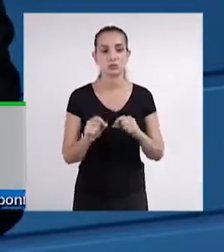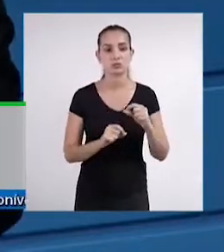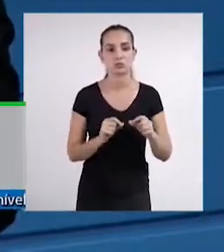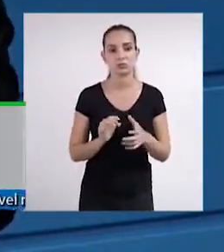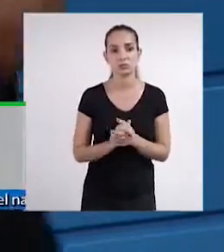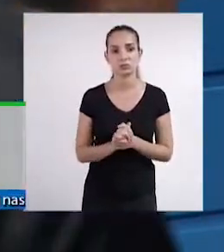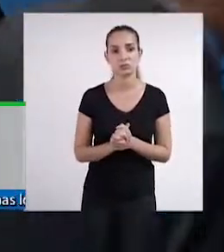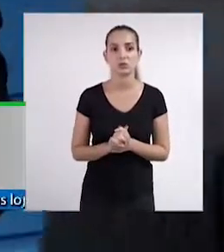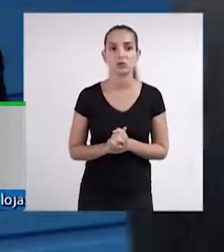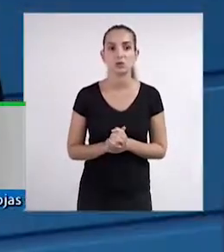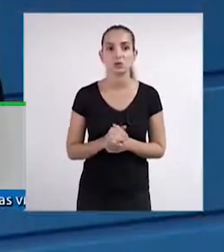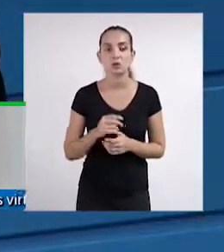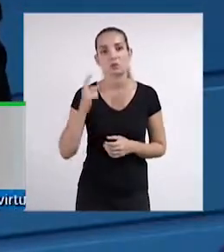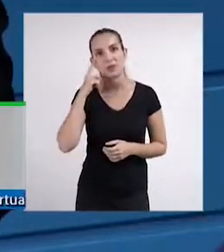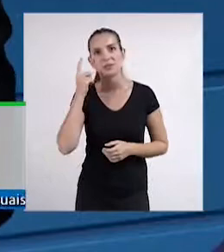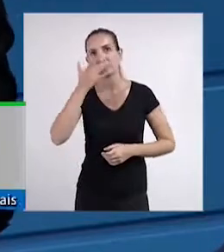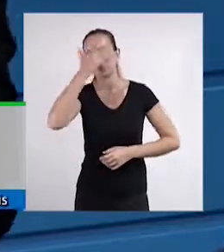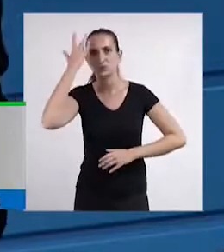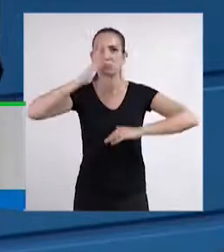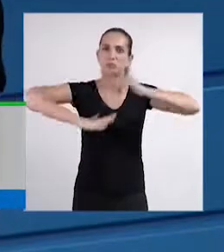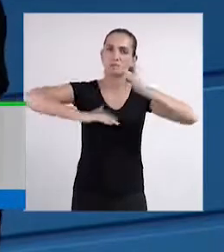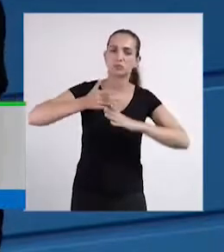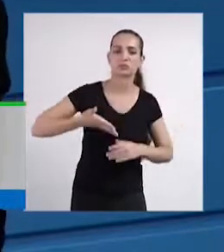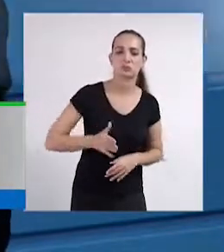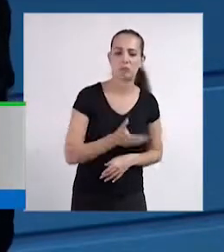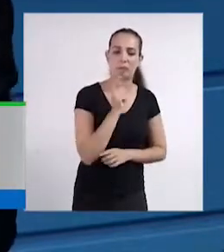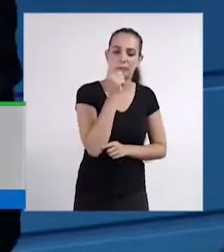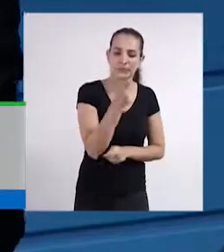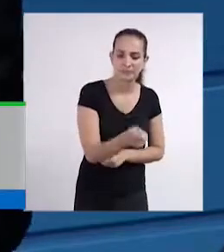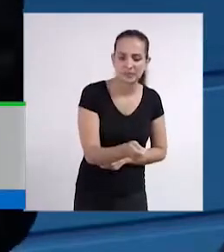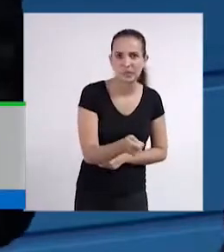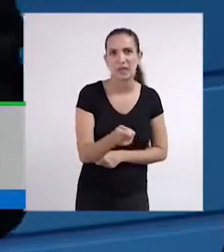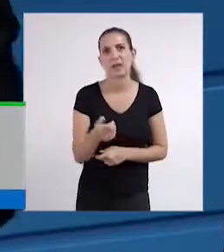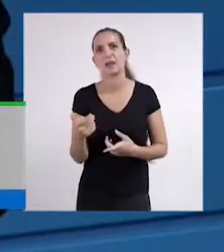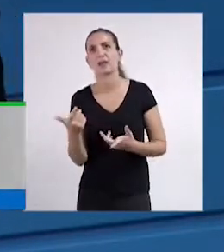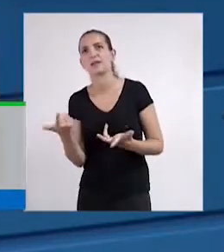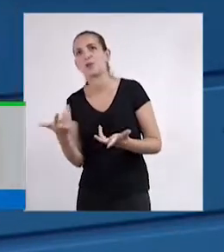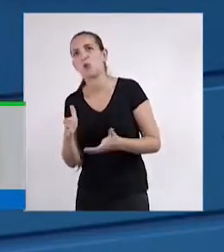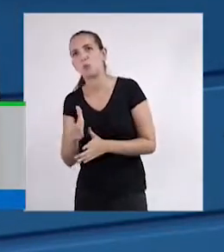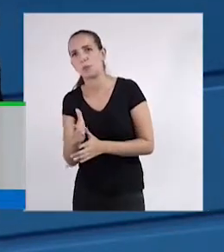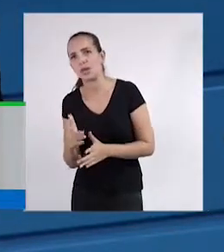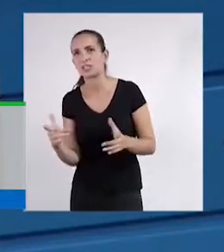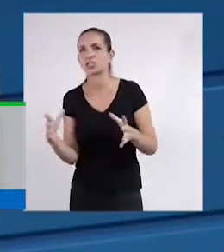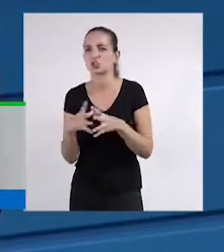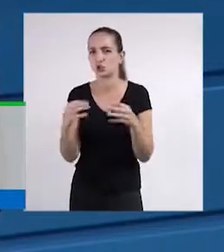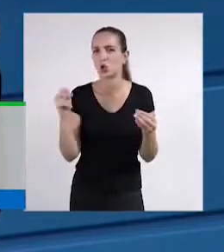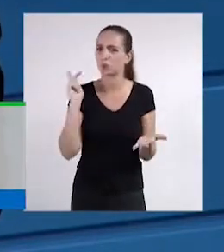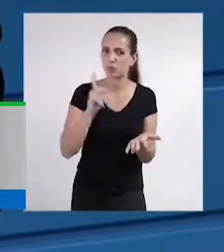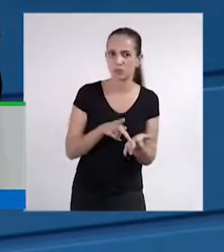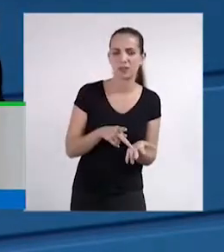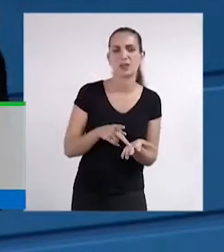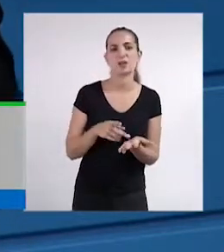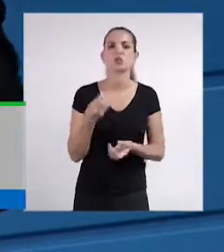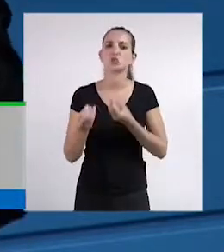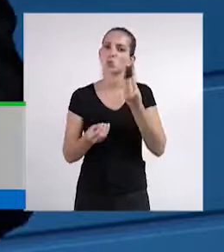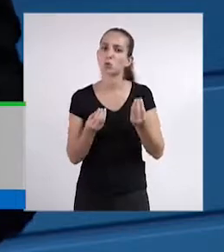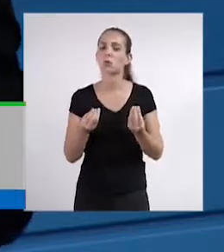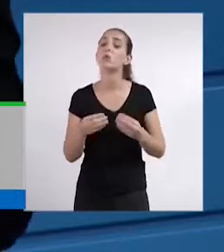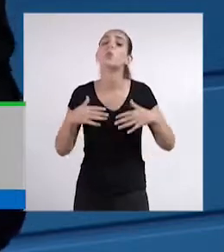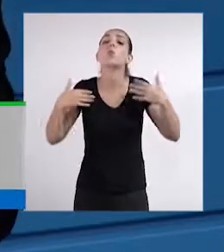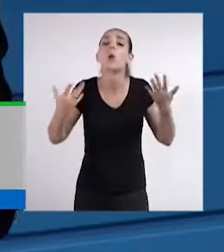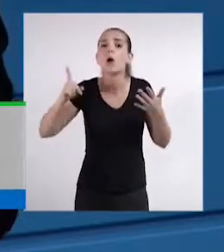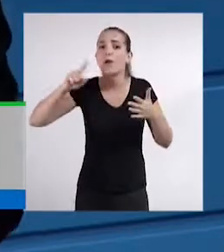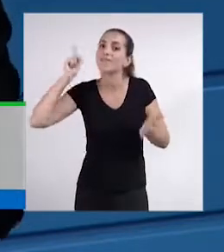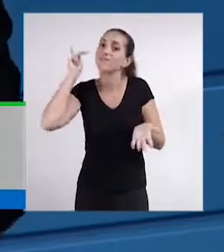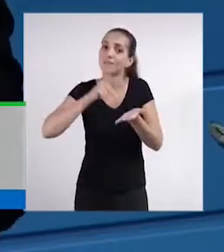com o peixe. Eu acho que essa é uma questão até menor, né? Diante do problema